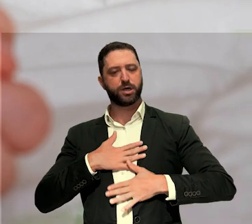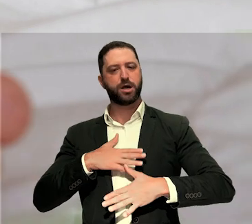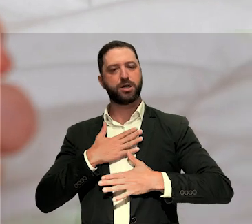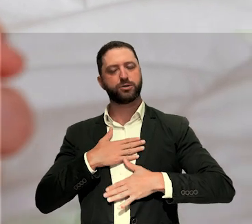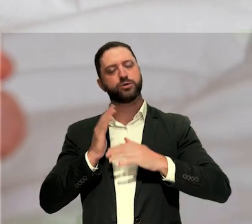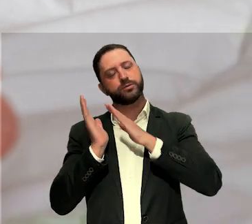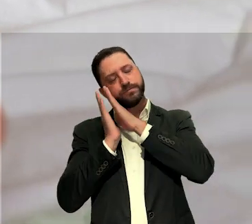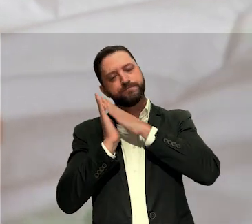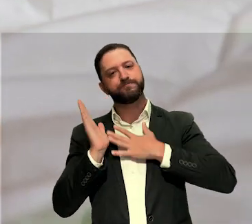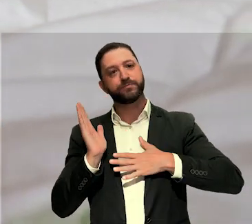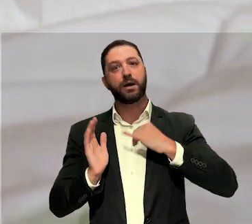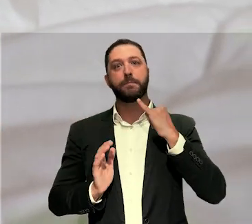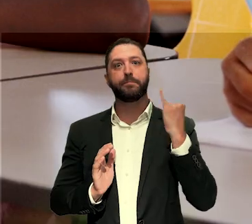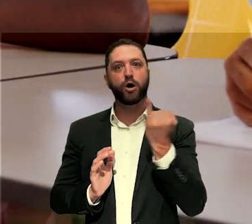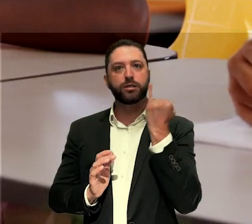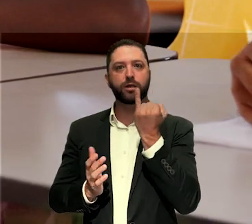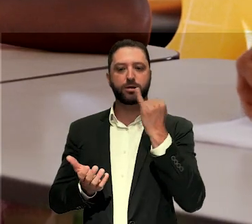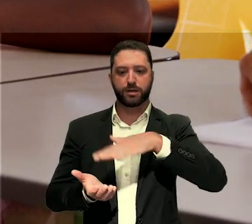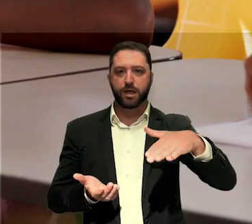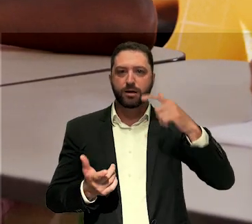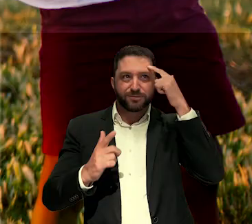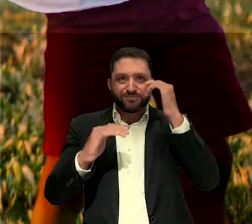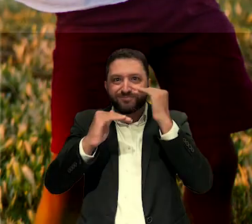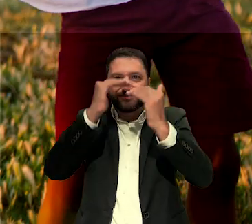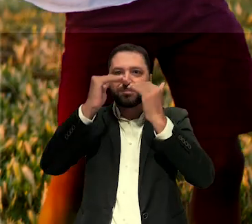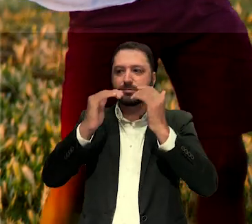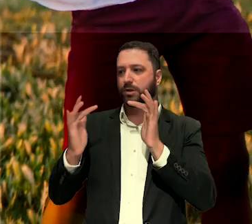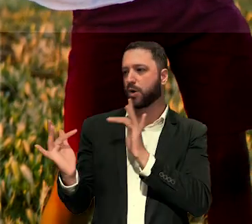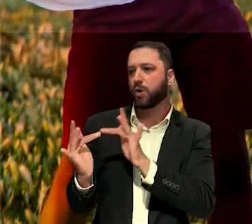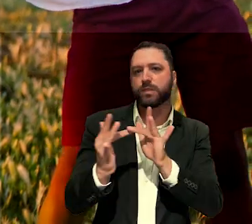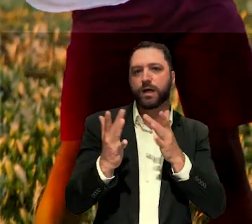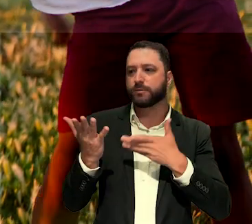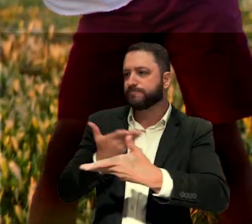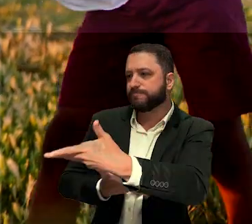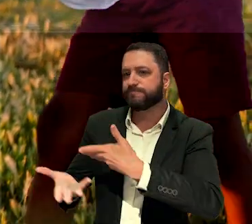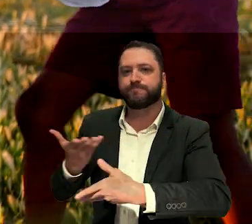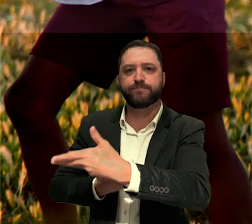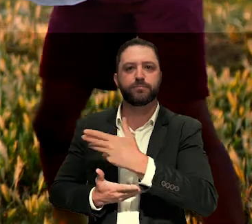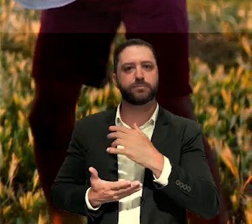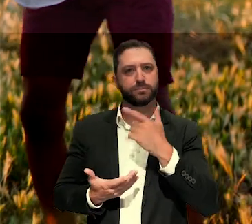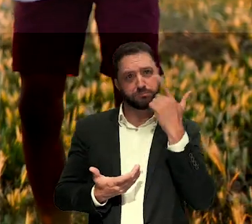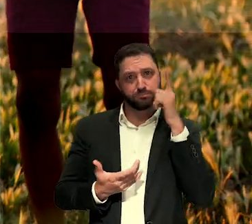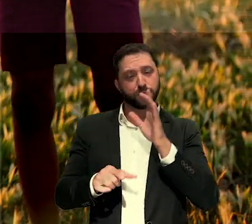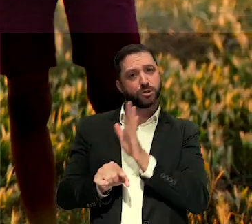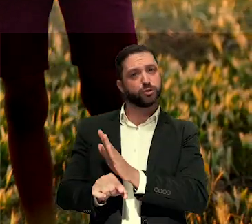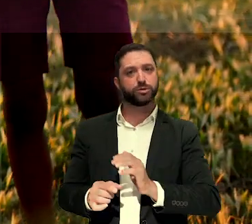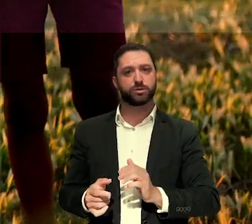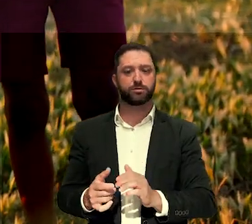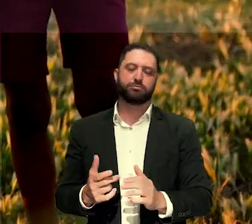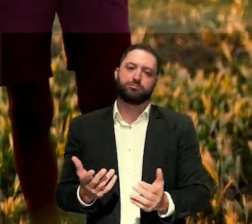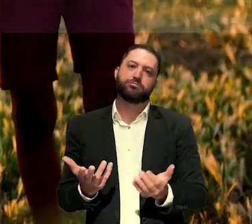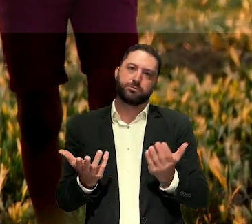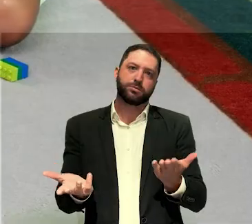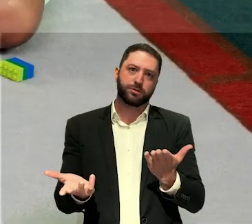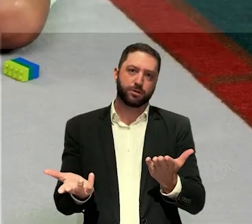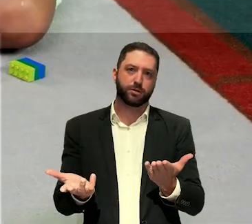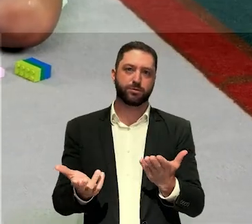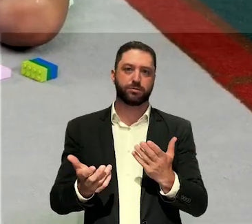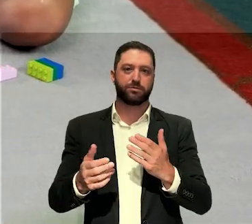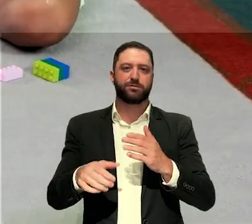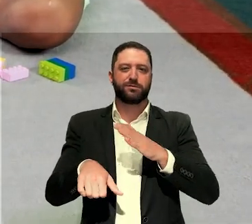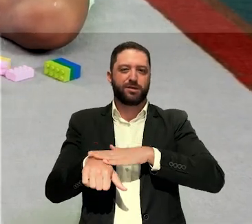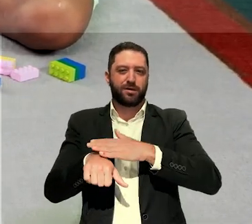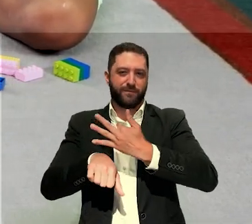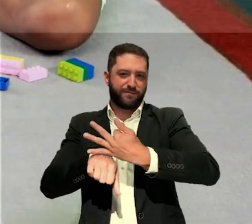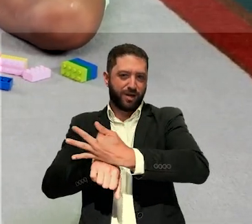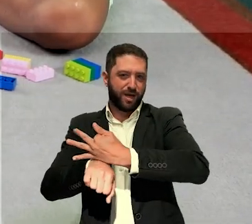influencia diretamente no crescimento, aprendizado e desenvolvimento social e cognitivo das crianças. Por esse